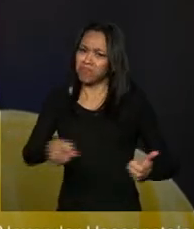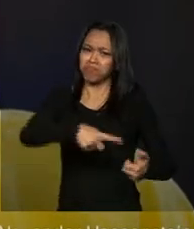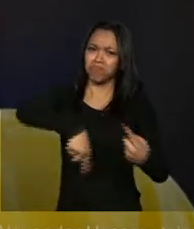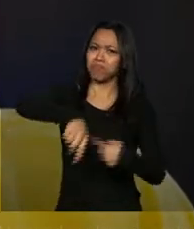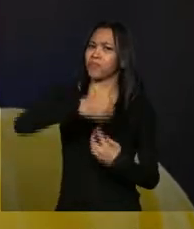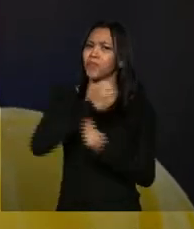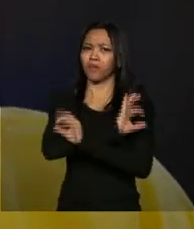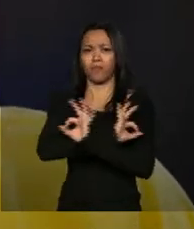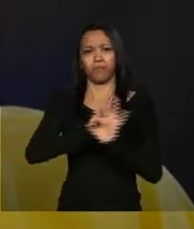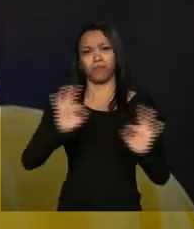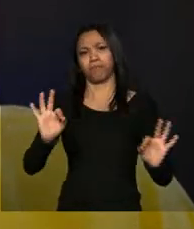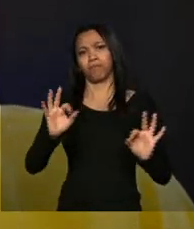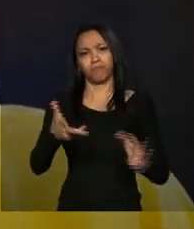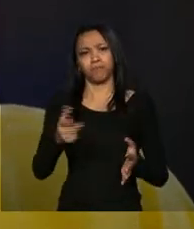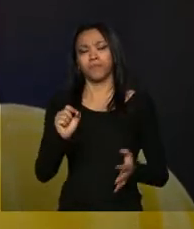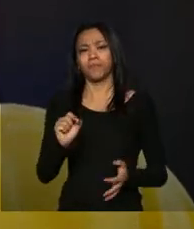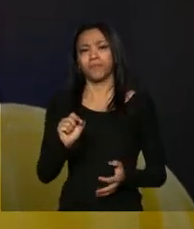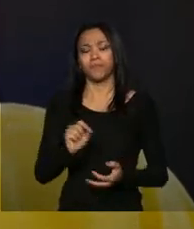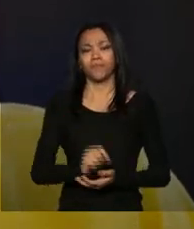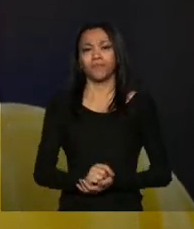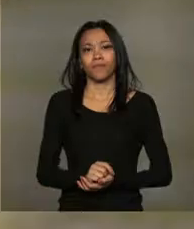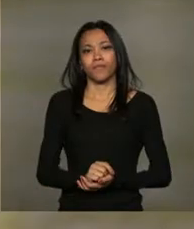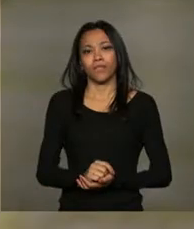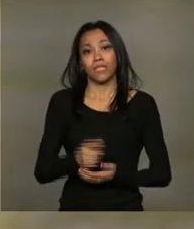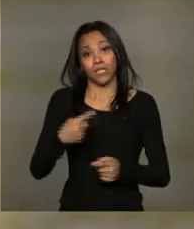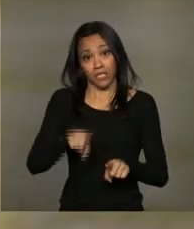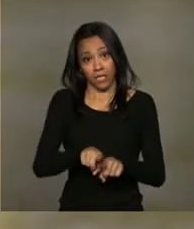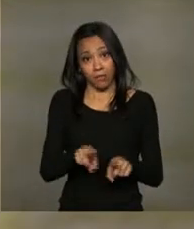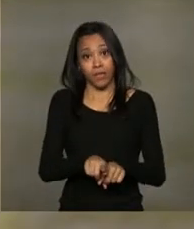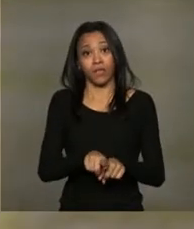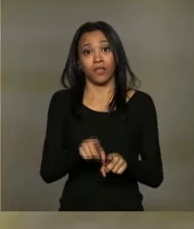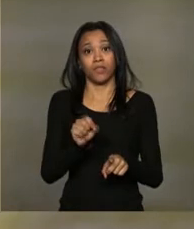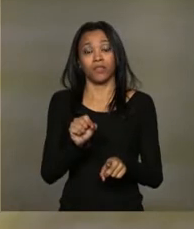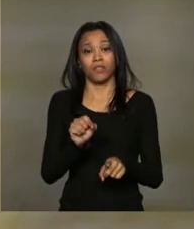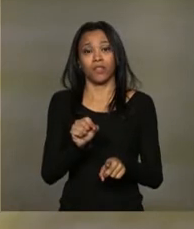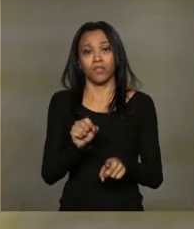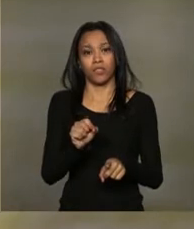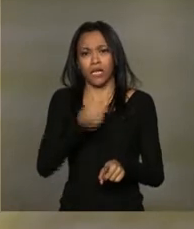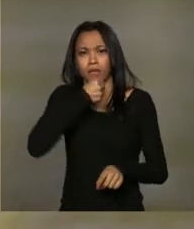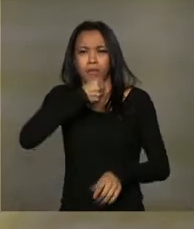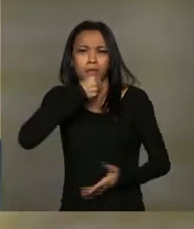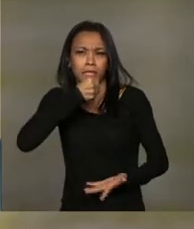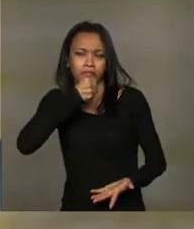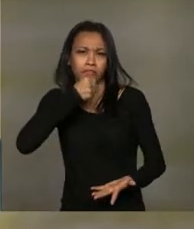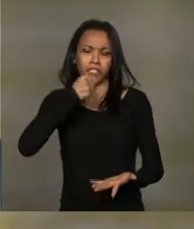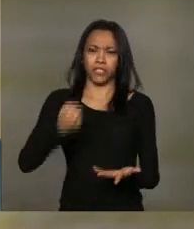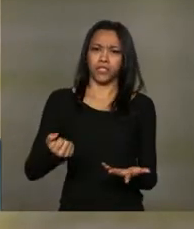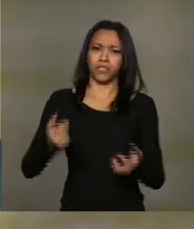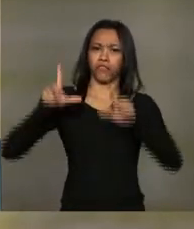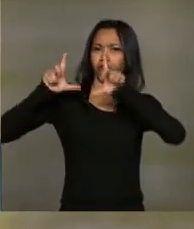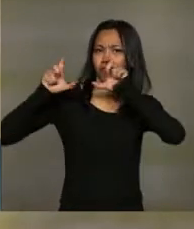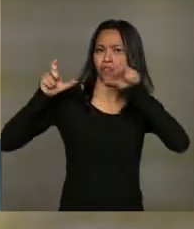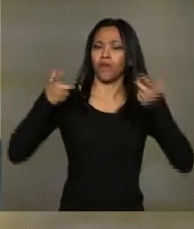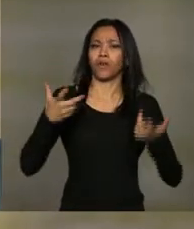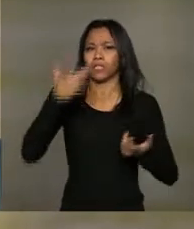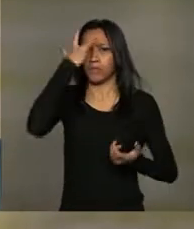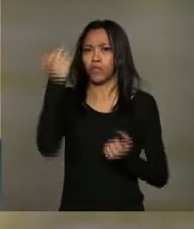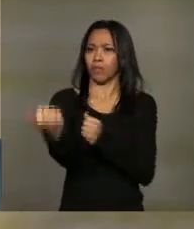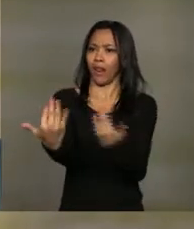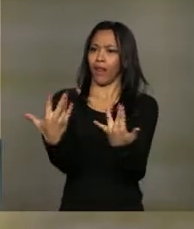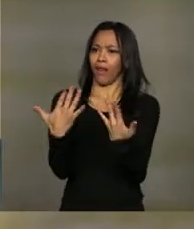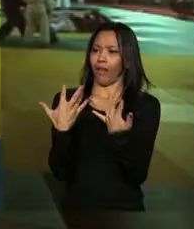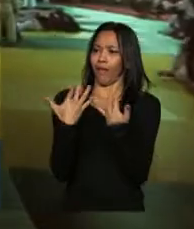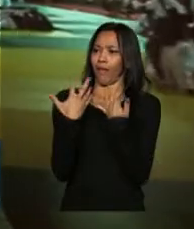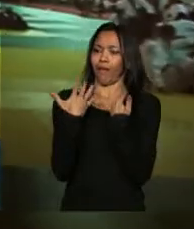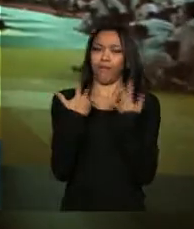grande, assim, em termos das matérias, entrevistas, fotos. As pessoas acabaram